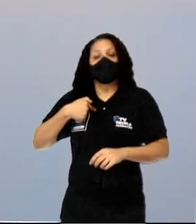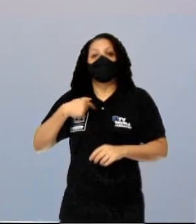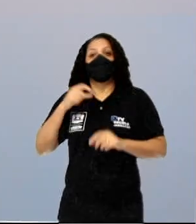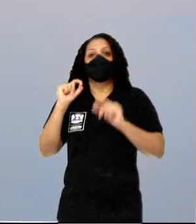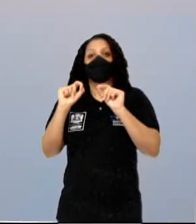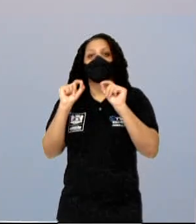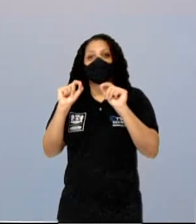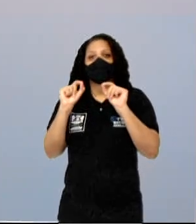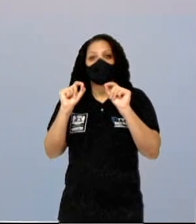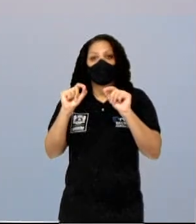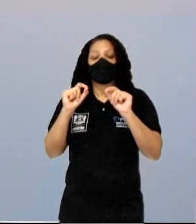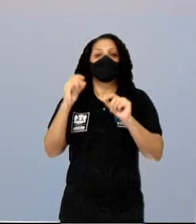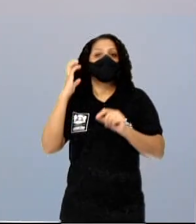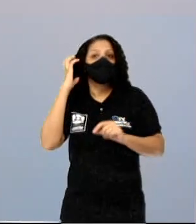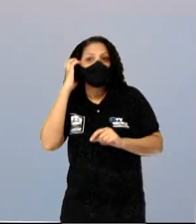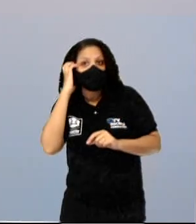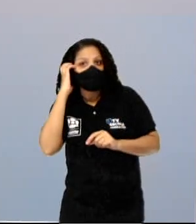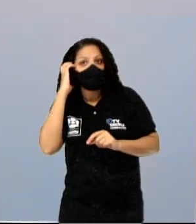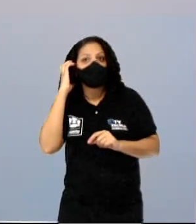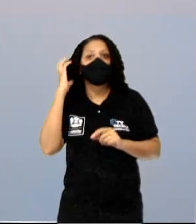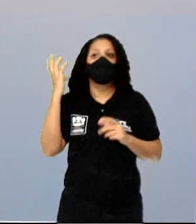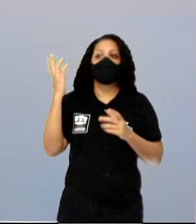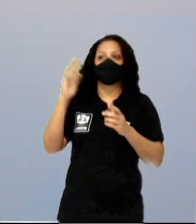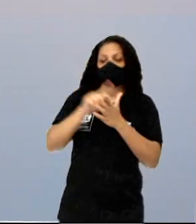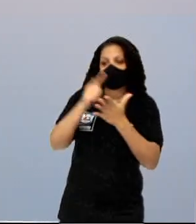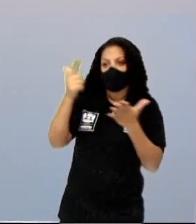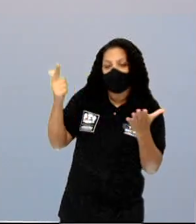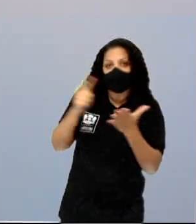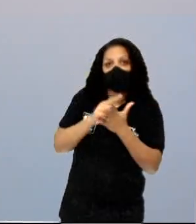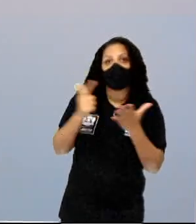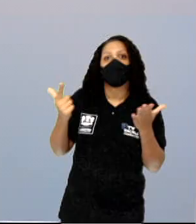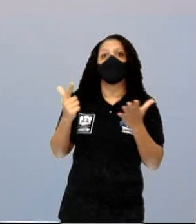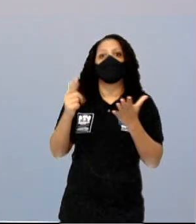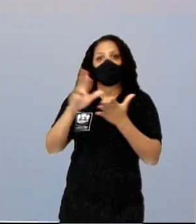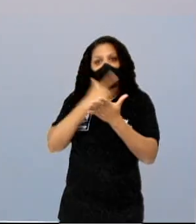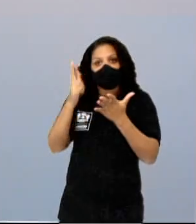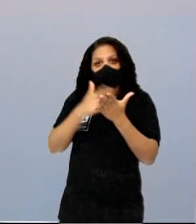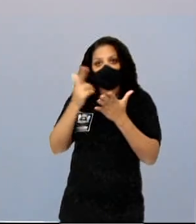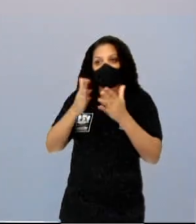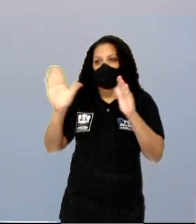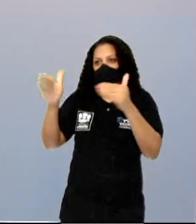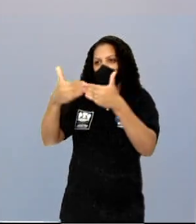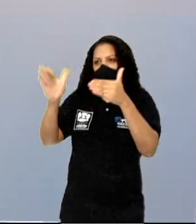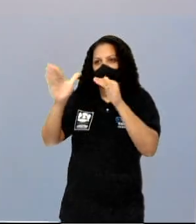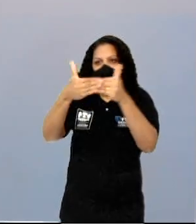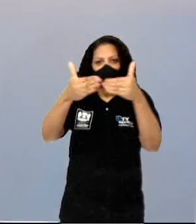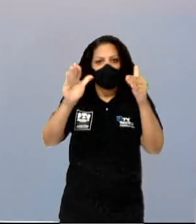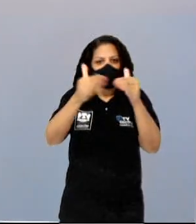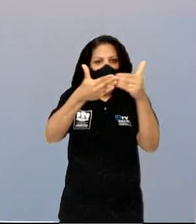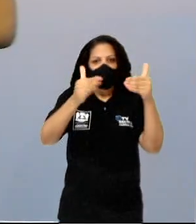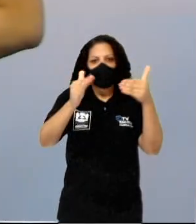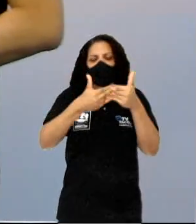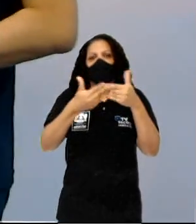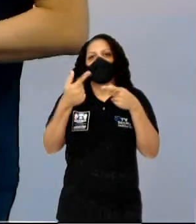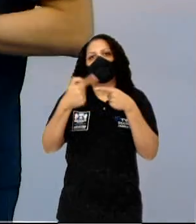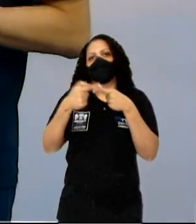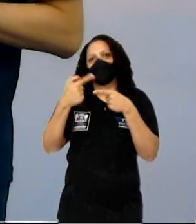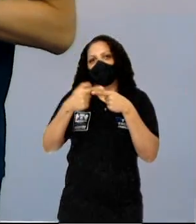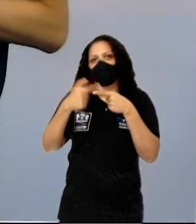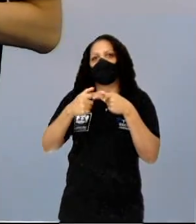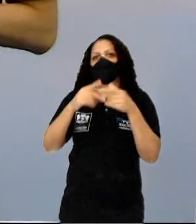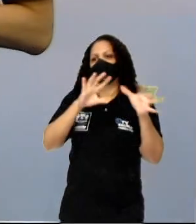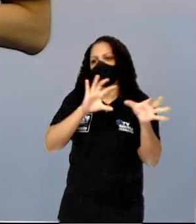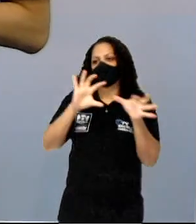tá? Então, por exemplo, jornais, revistas que faziam críticas a Vargas passaram a ser fechadas. certo? Para a gente completar esse quadro, a gente tem que falar